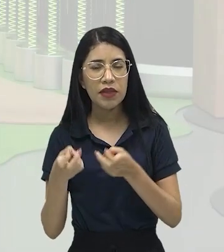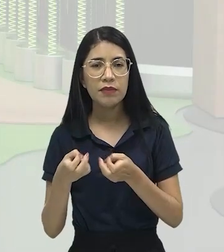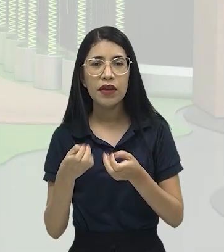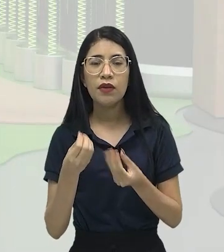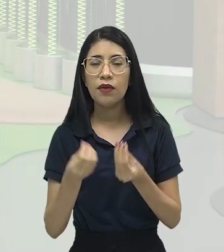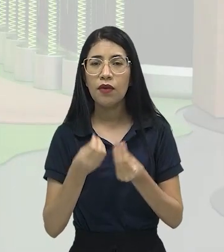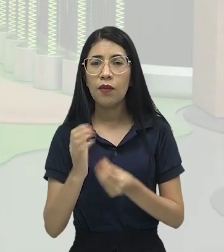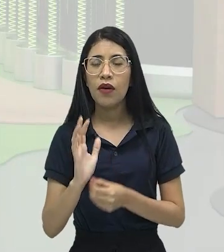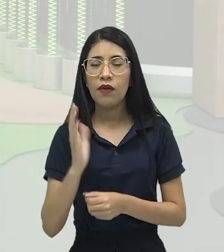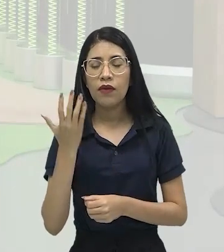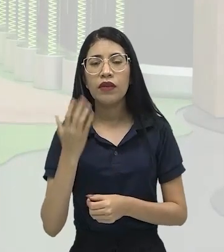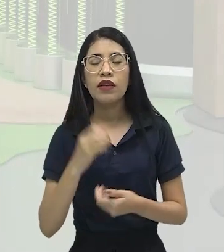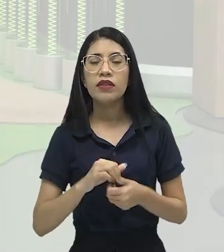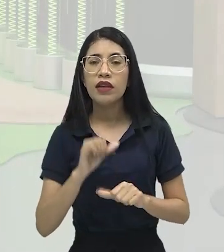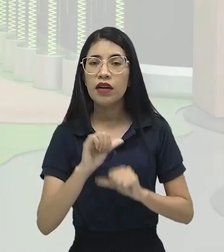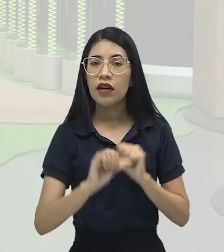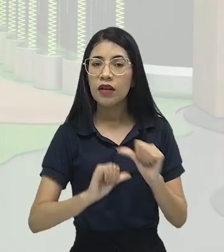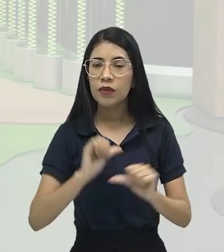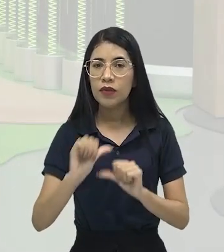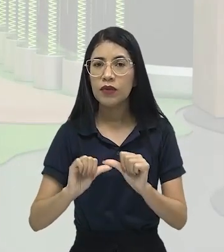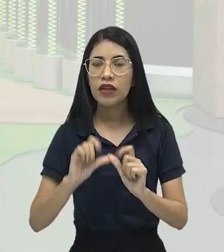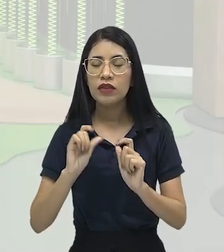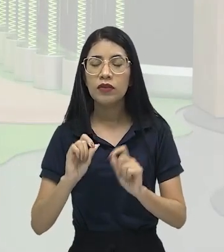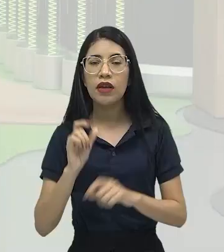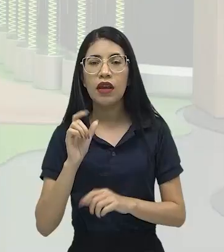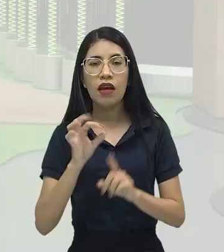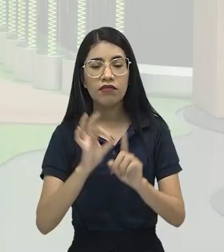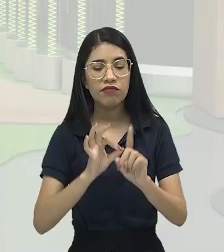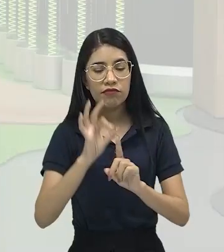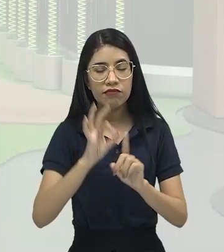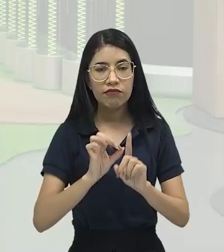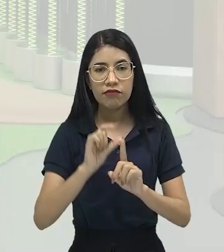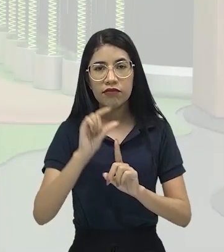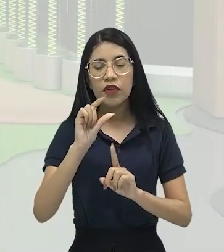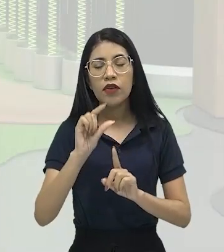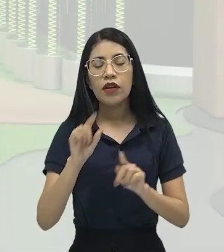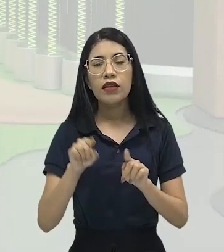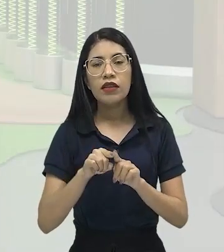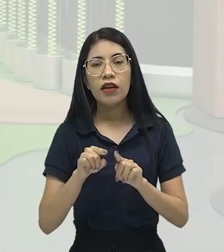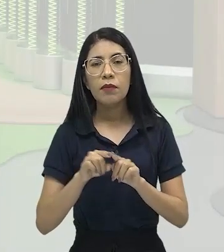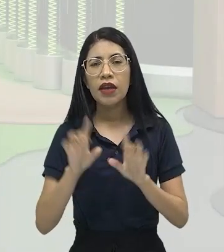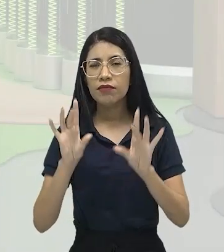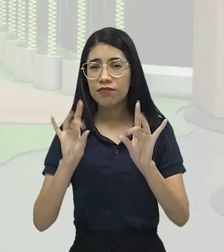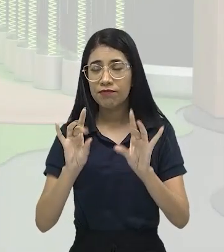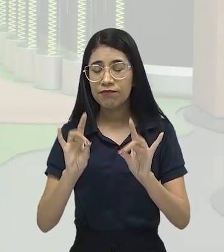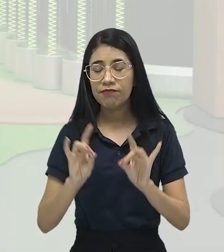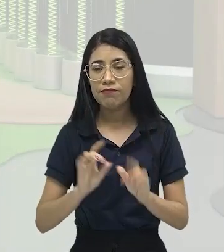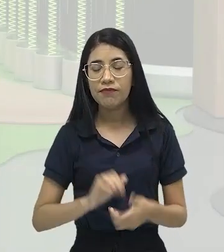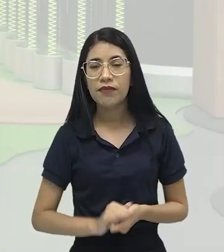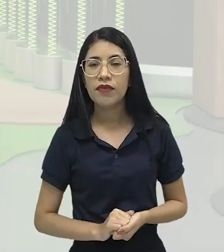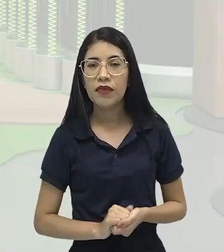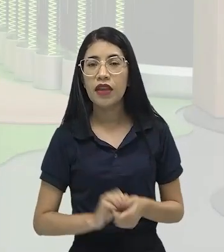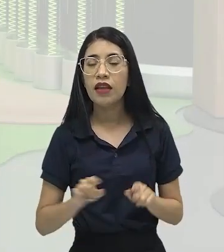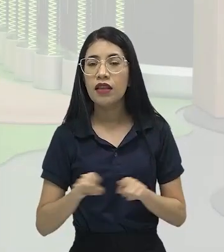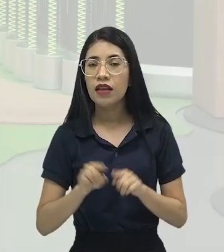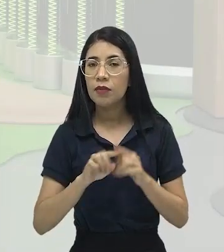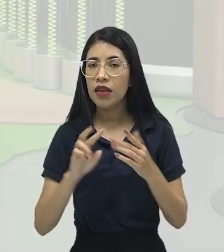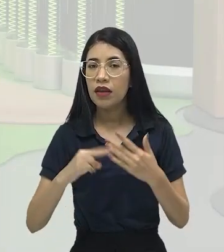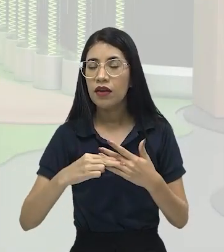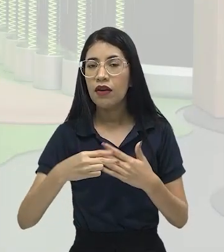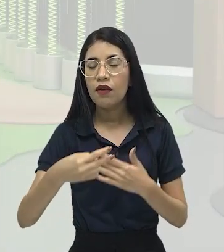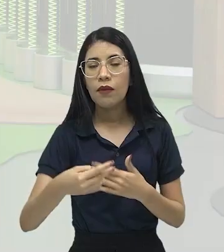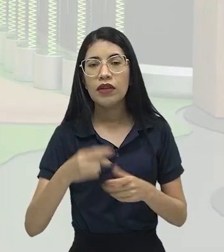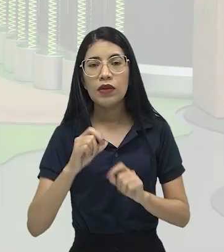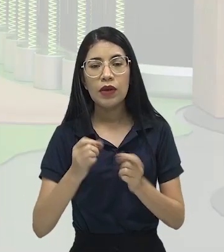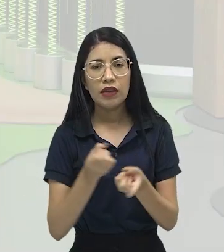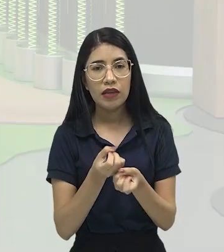né? Alteração das condições de temperatura e umidade também são consequências